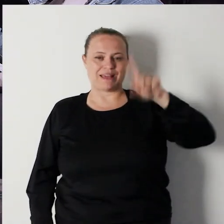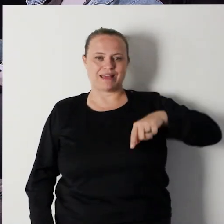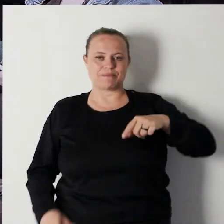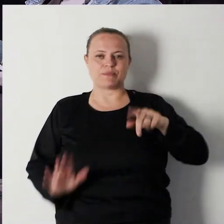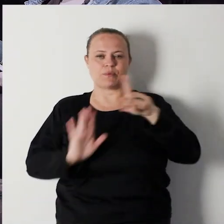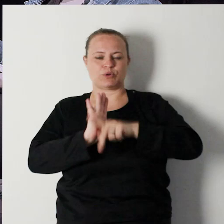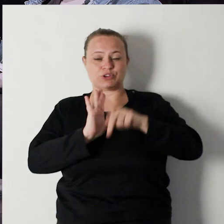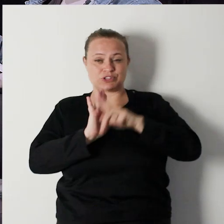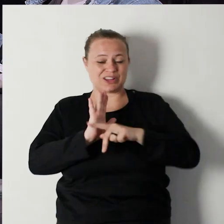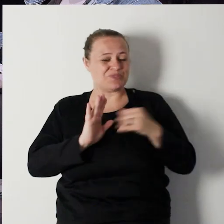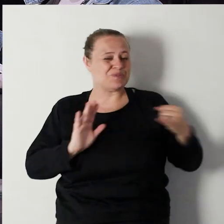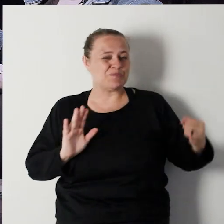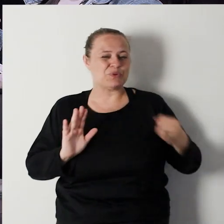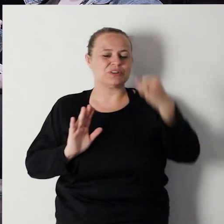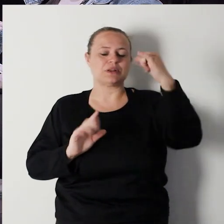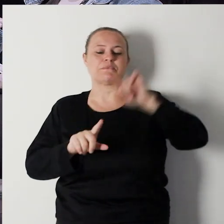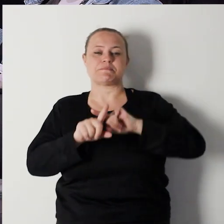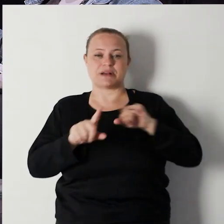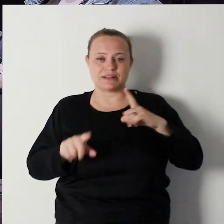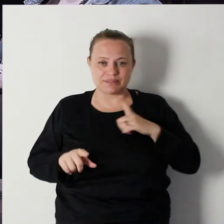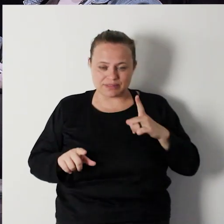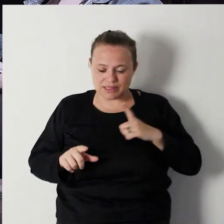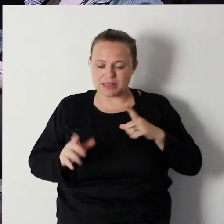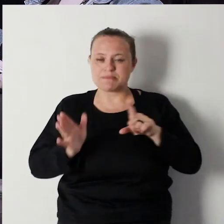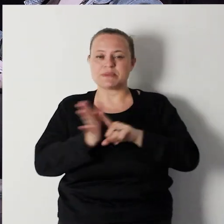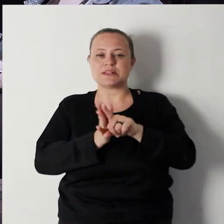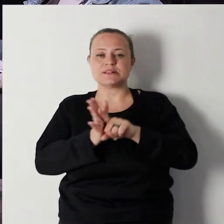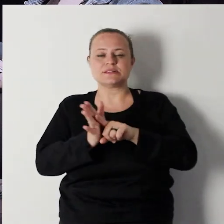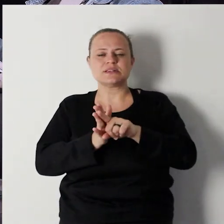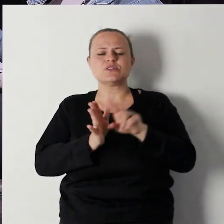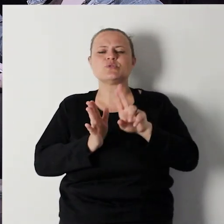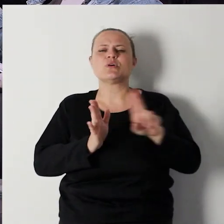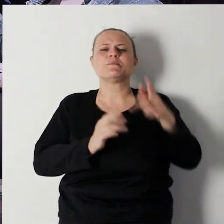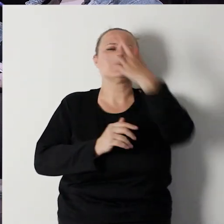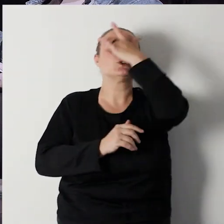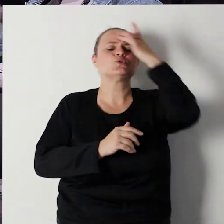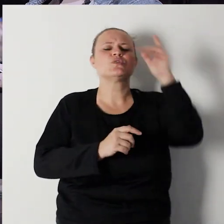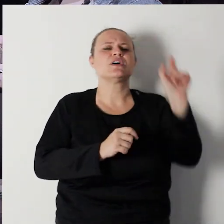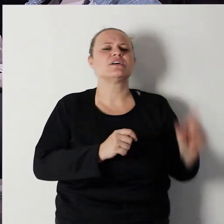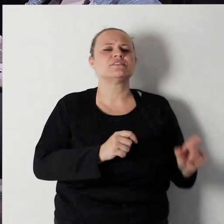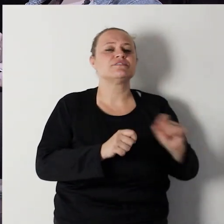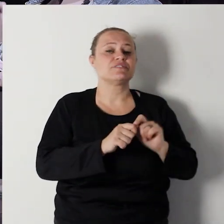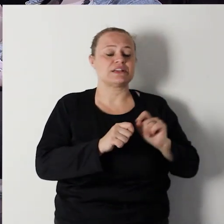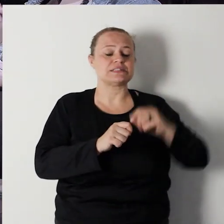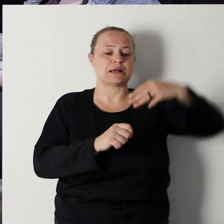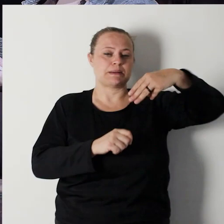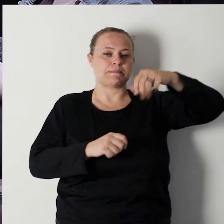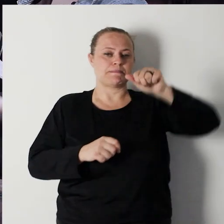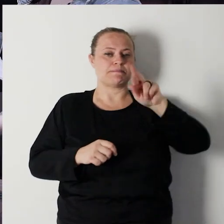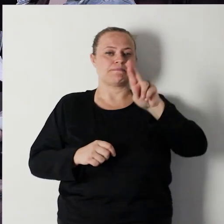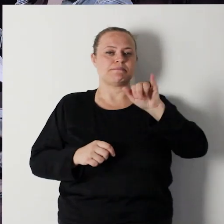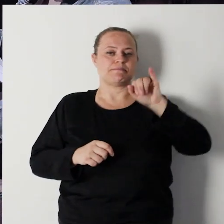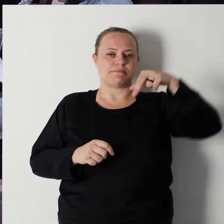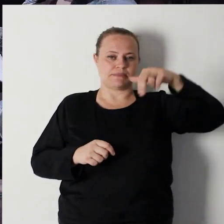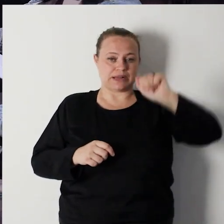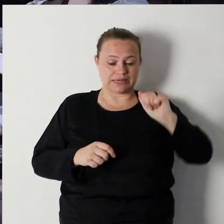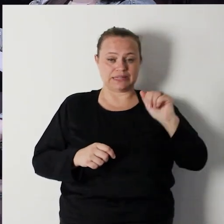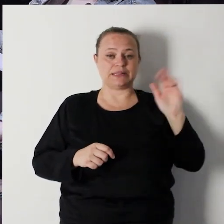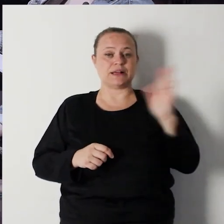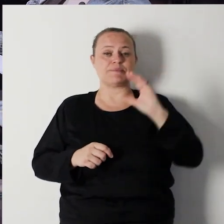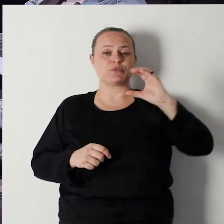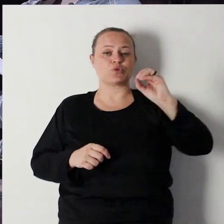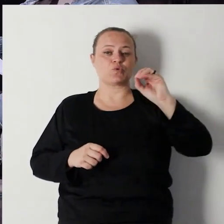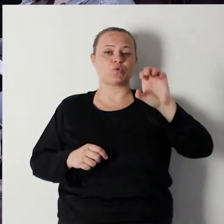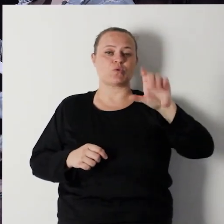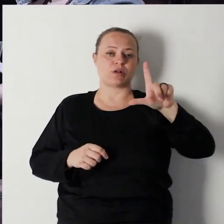programa Procultura, né? Que foi um projeto importantíssimo, a gente não vai entrar tanto, mas tem uma pesquisa que depois eu vou pedir só para você falar o nome da pessoa, que é... A